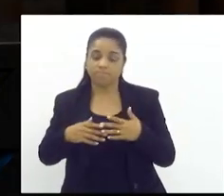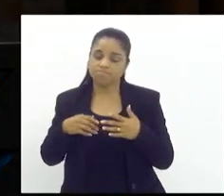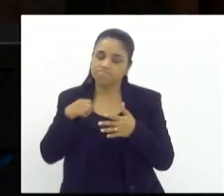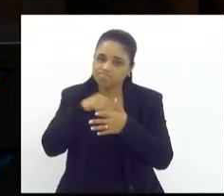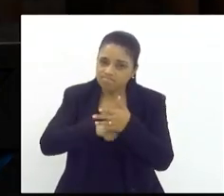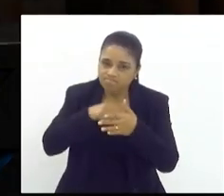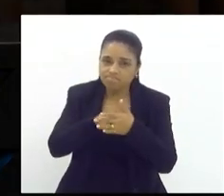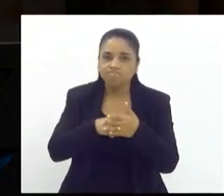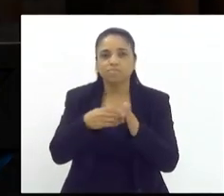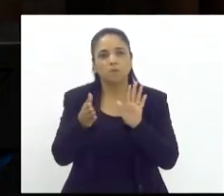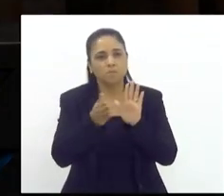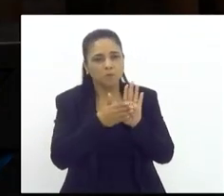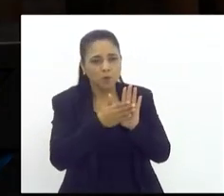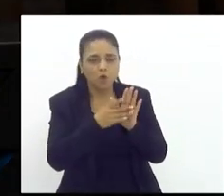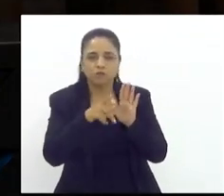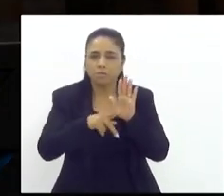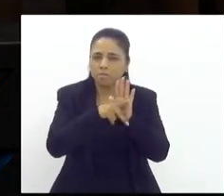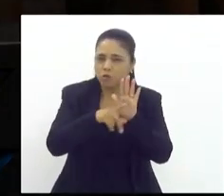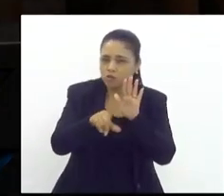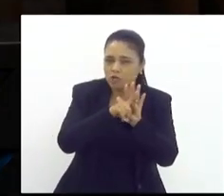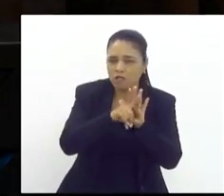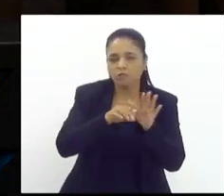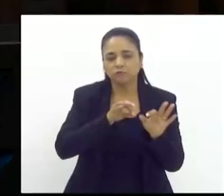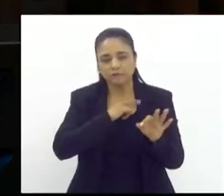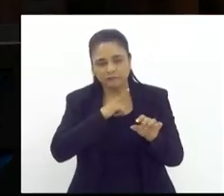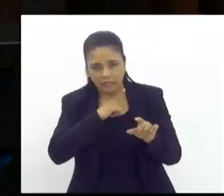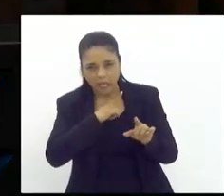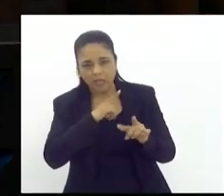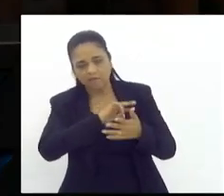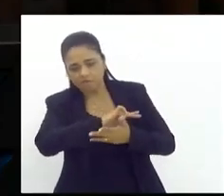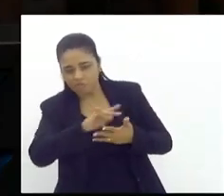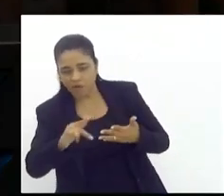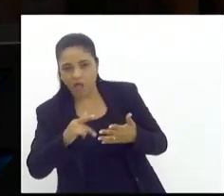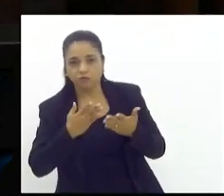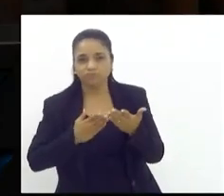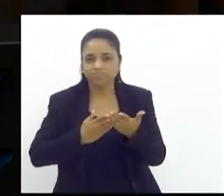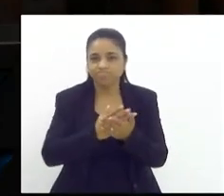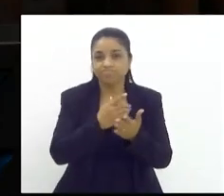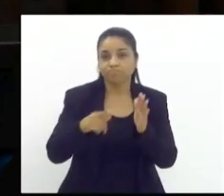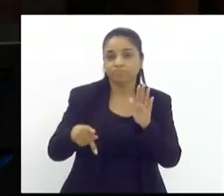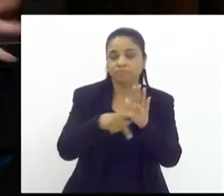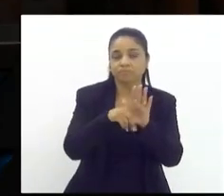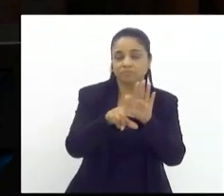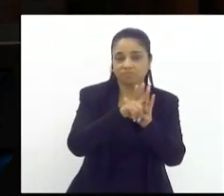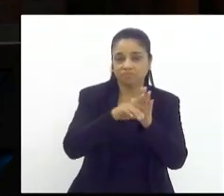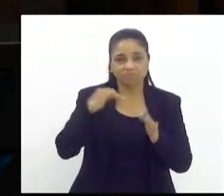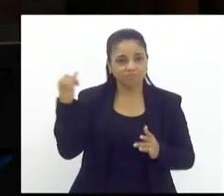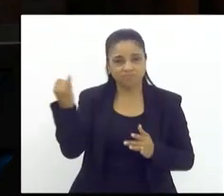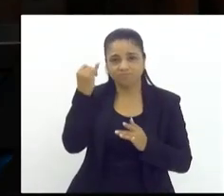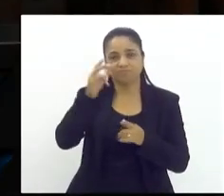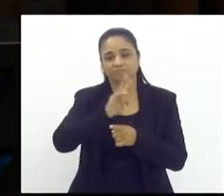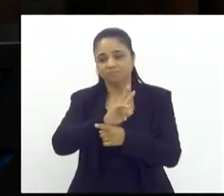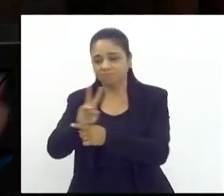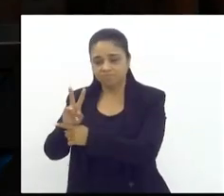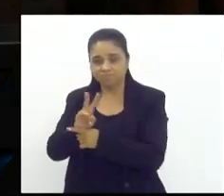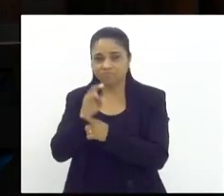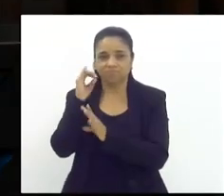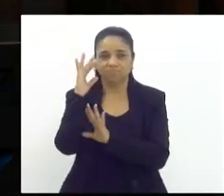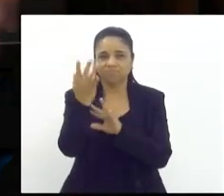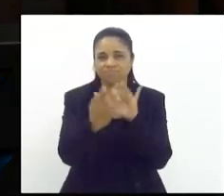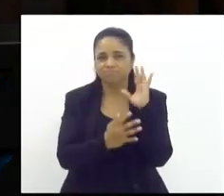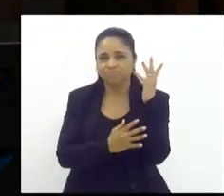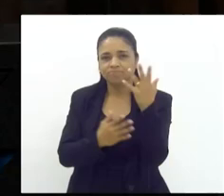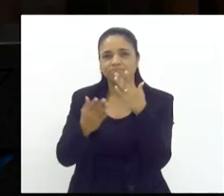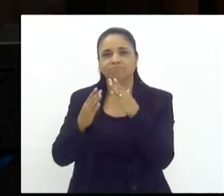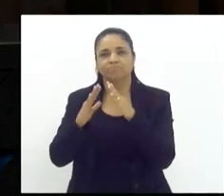projeto muita proposta a gente tem muita coisa de entrega como provamos hoje um projeto de ler importantíssimo para preservação ambiental para habitação